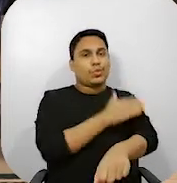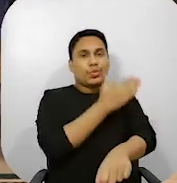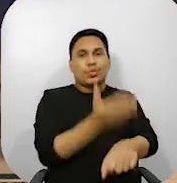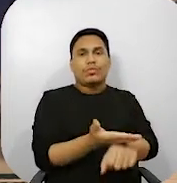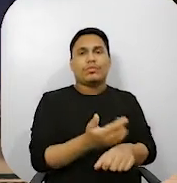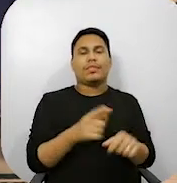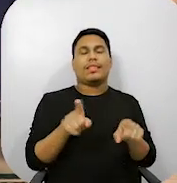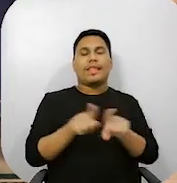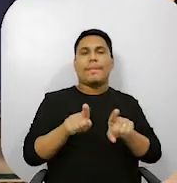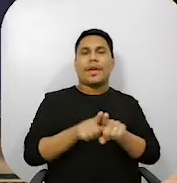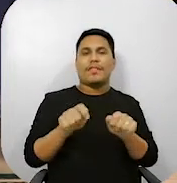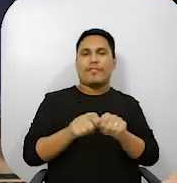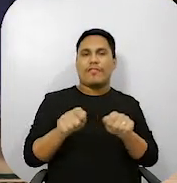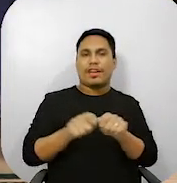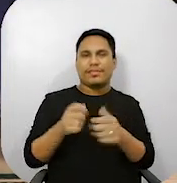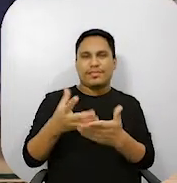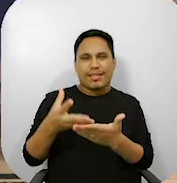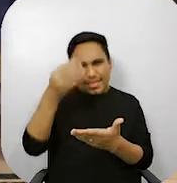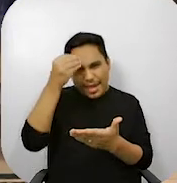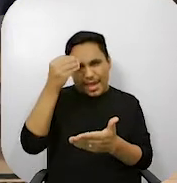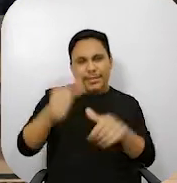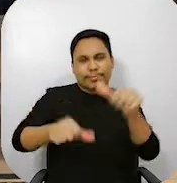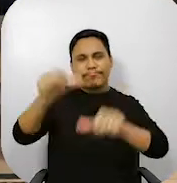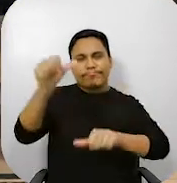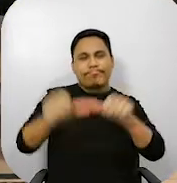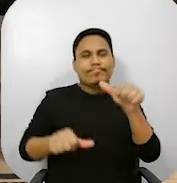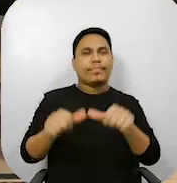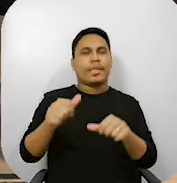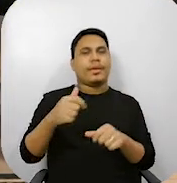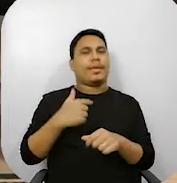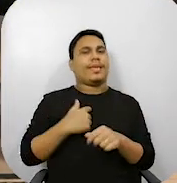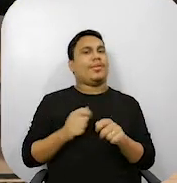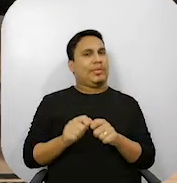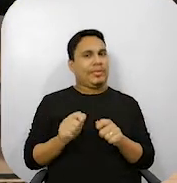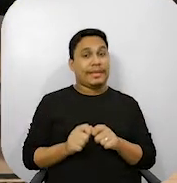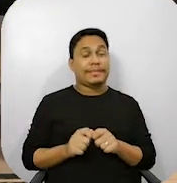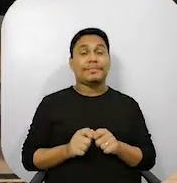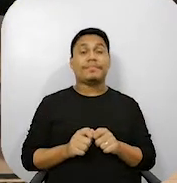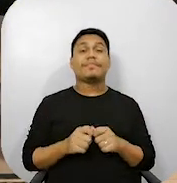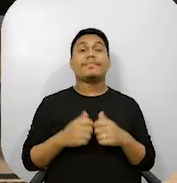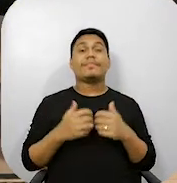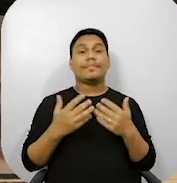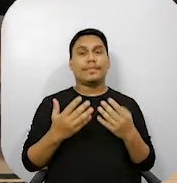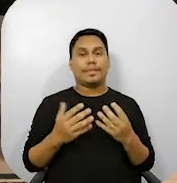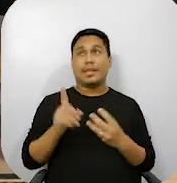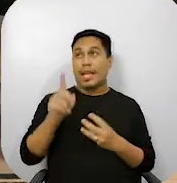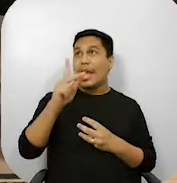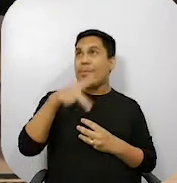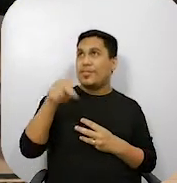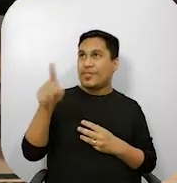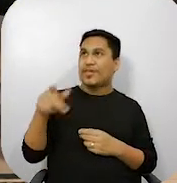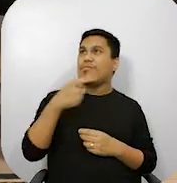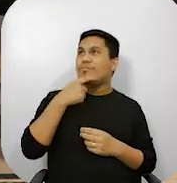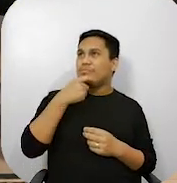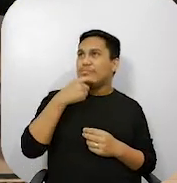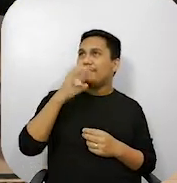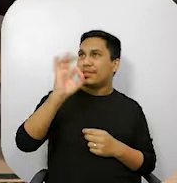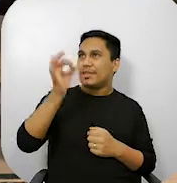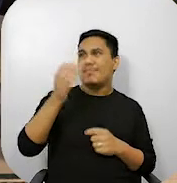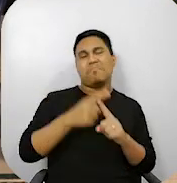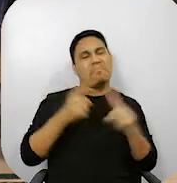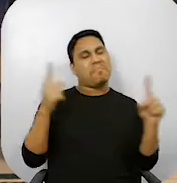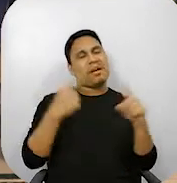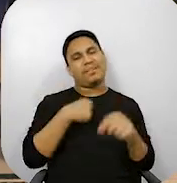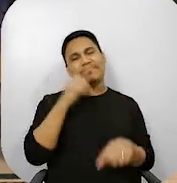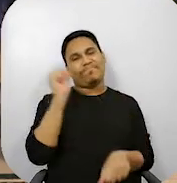teses não é de livros eu faço demais também e ainda chora de inglês né mas eu já